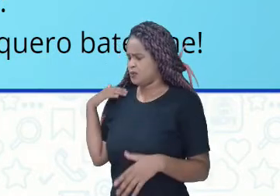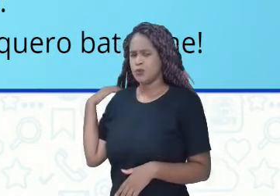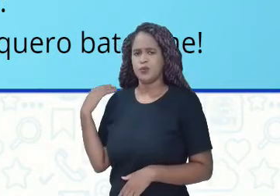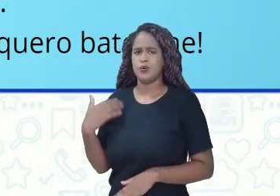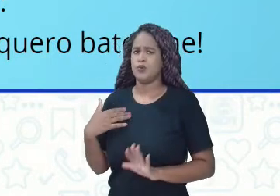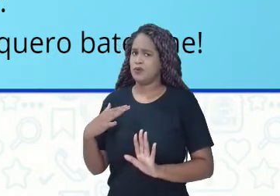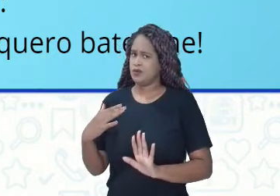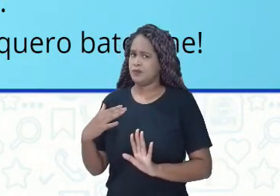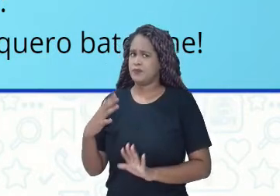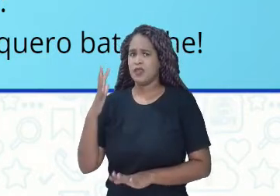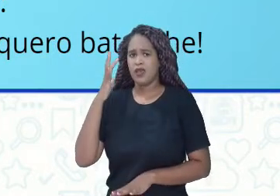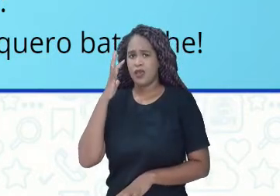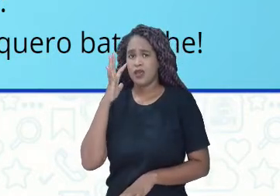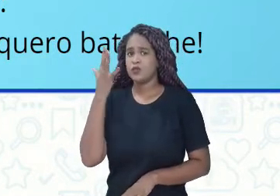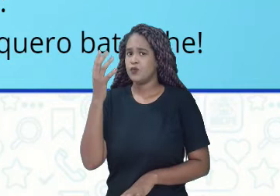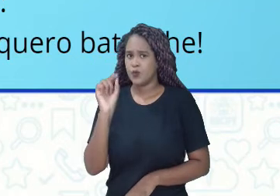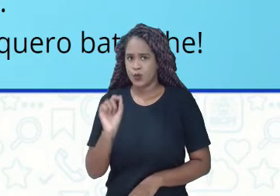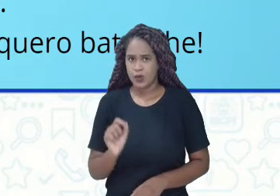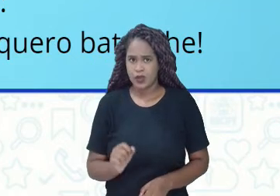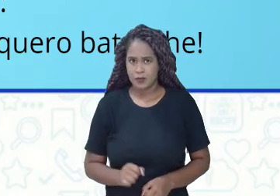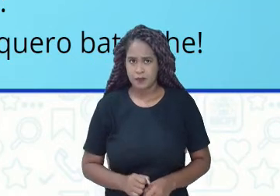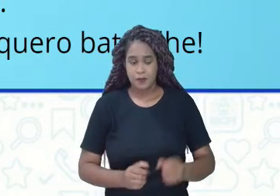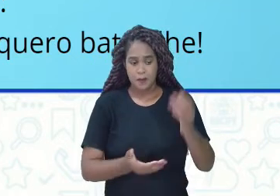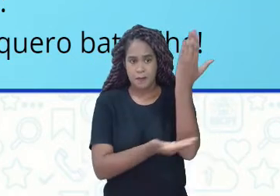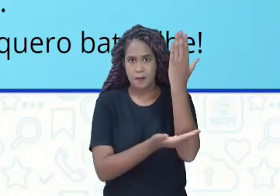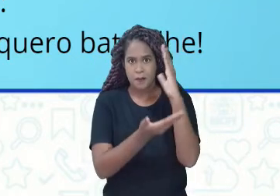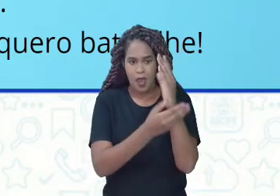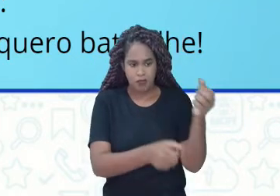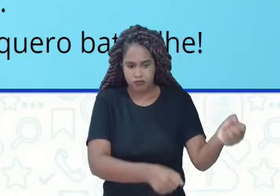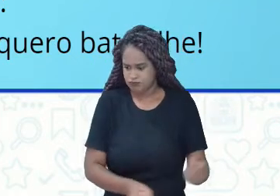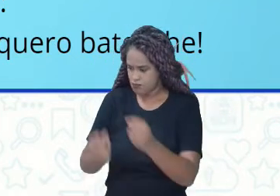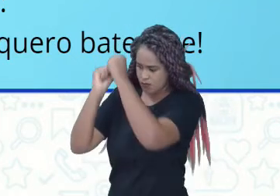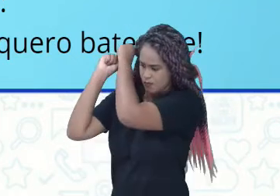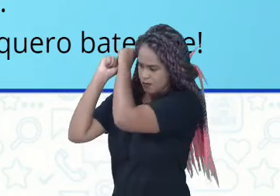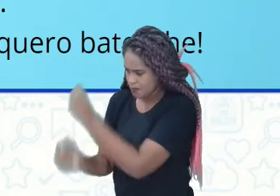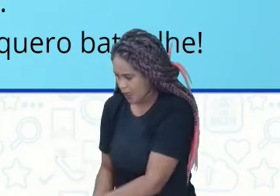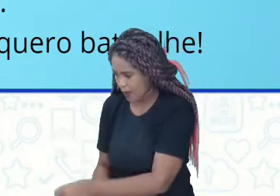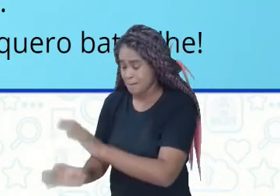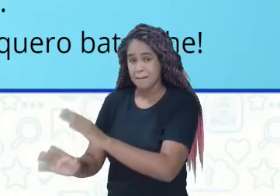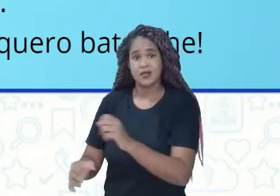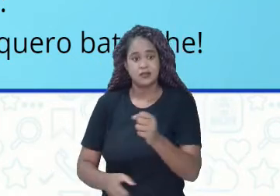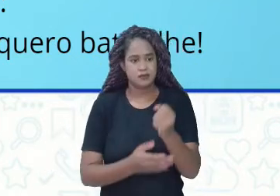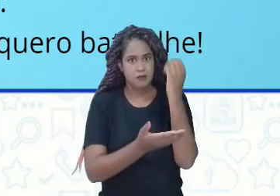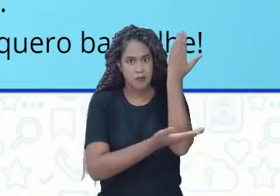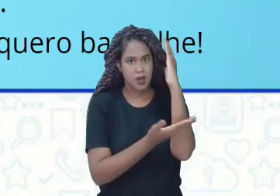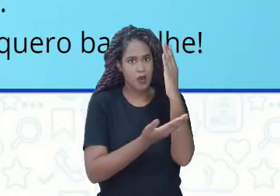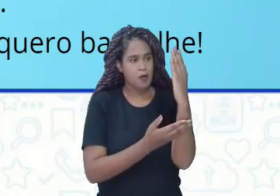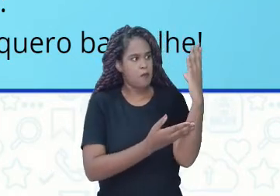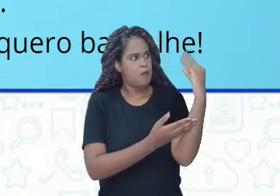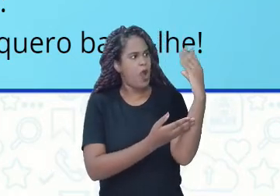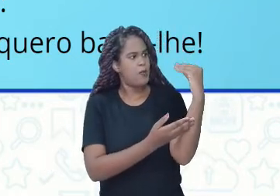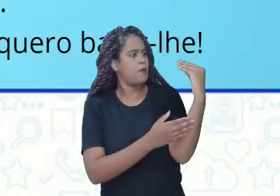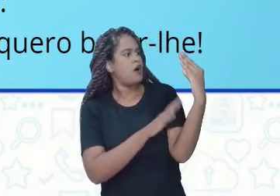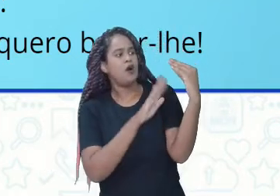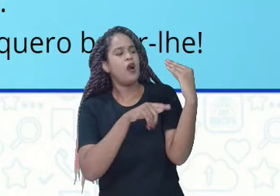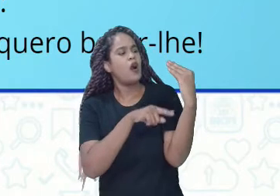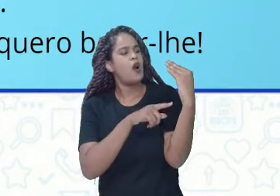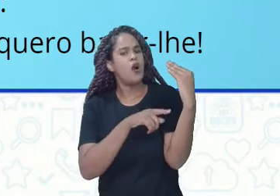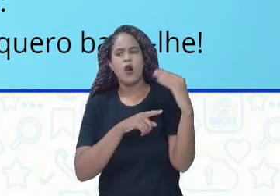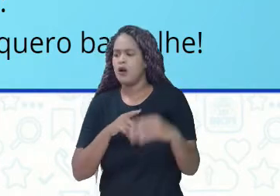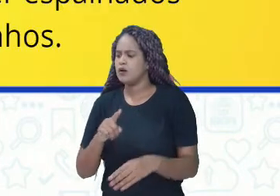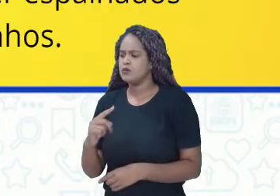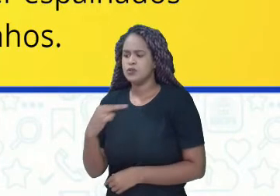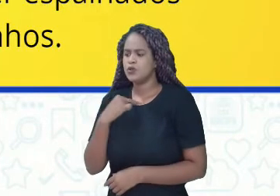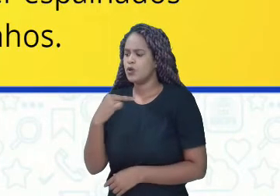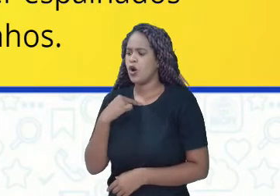resolveu bater-lhe com o pau com que mexia a comida. Mas o pau também falou. O cão não me fez mal.